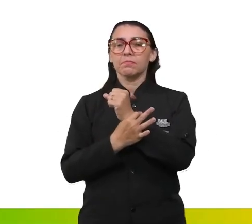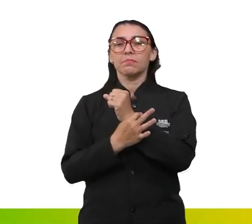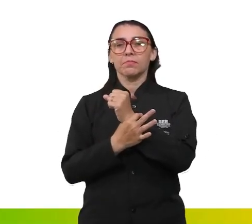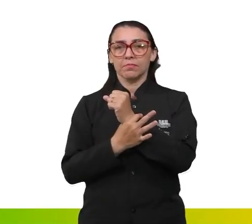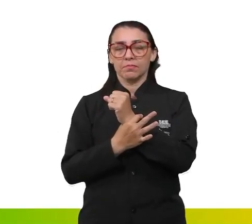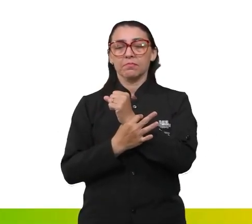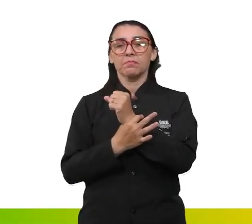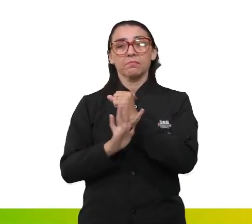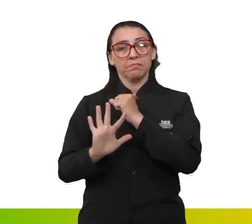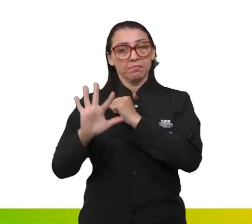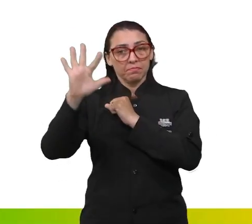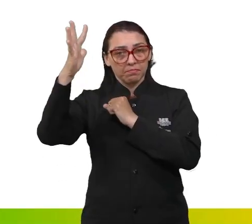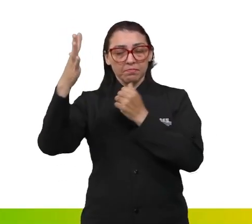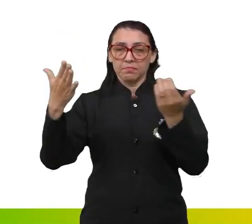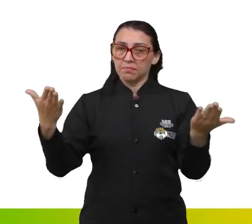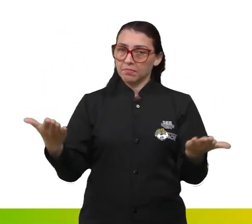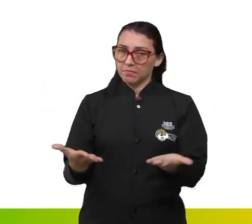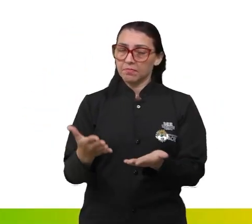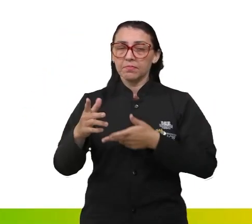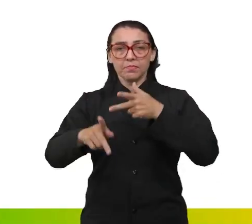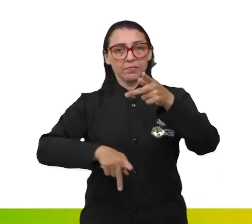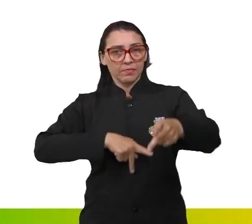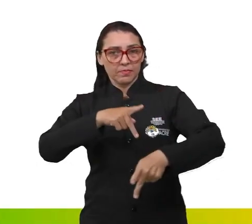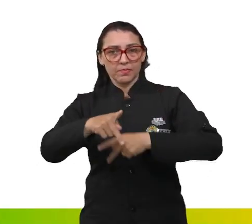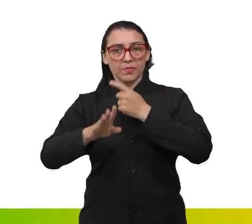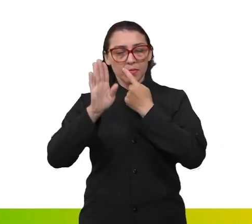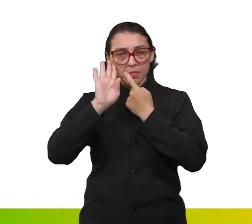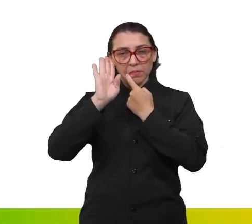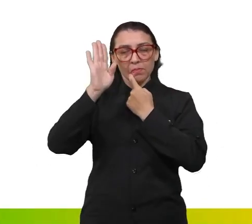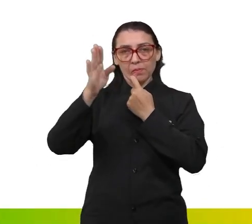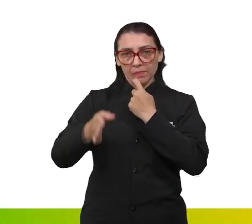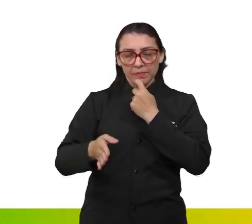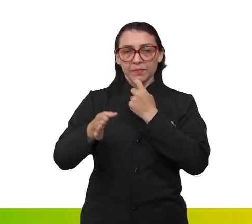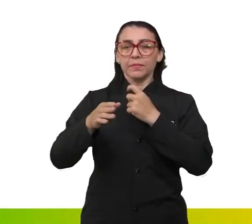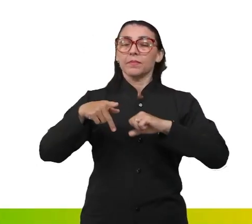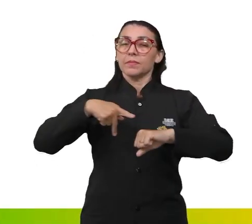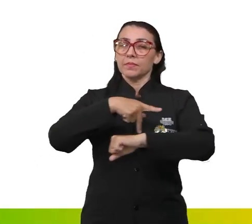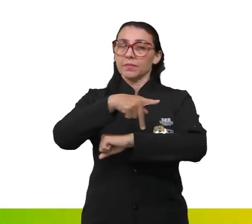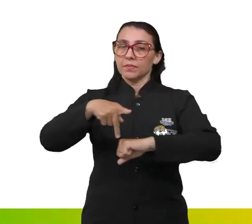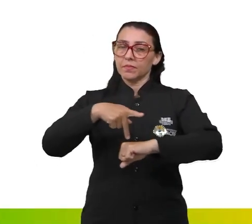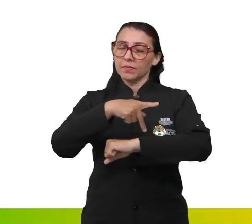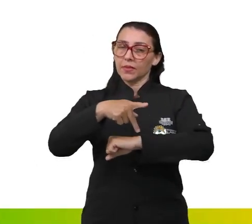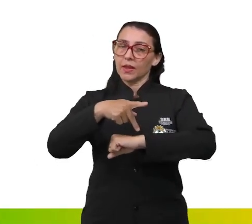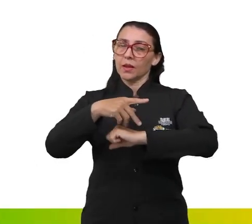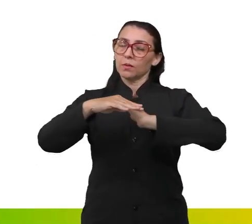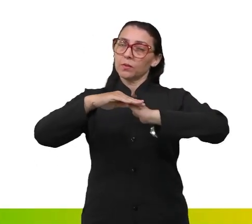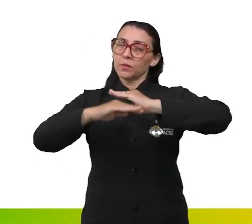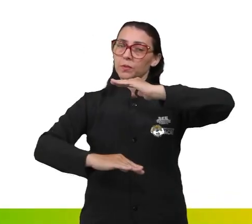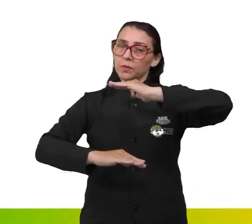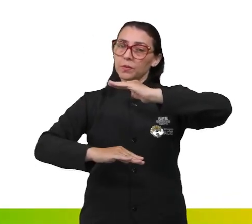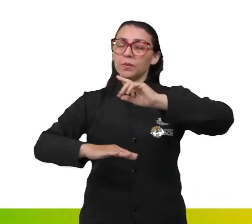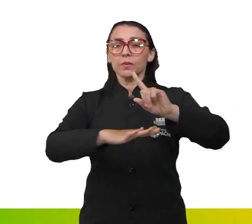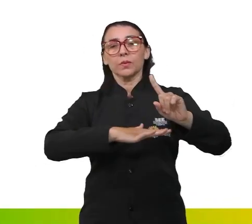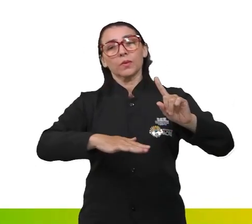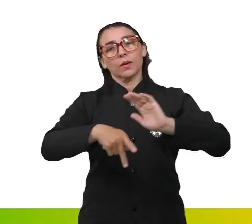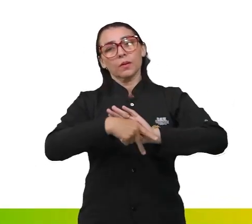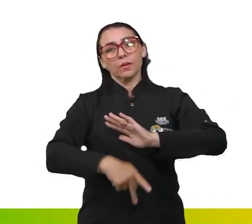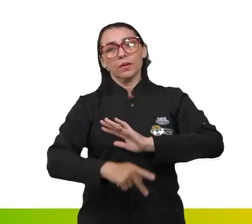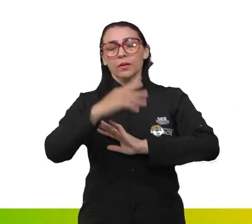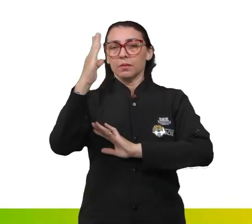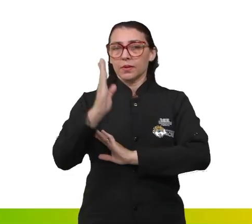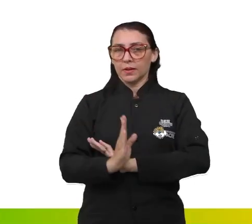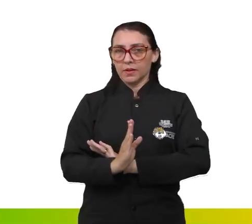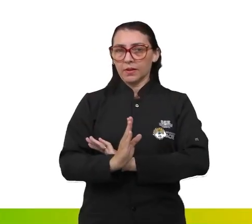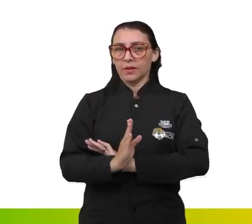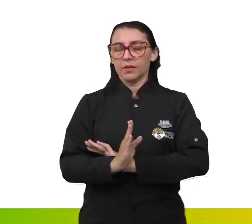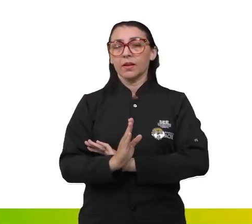uma realidade para grande parte da população, principalmente em países com elevada desigualdade social, como é o caso do Brasil,